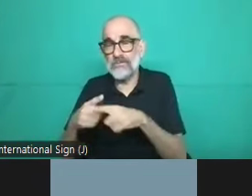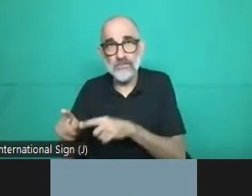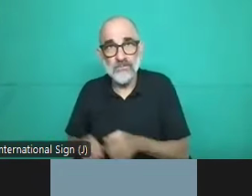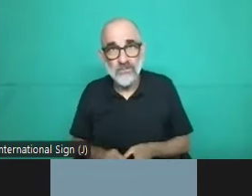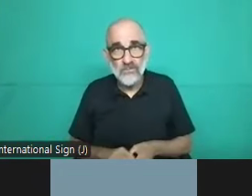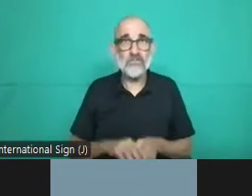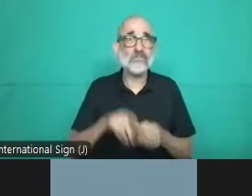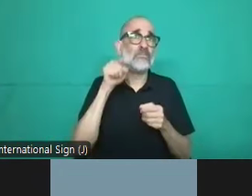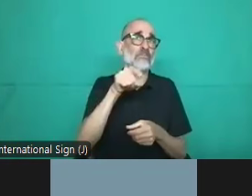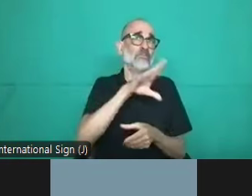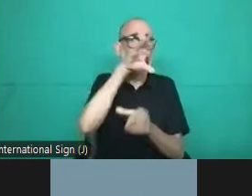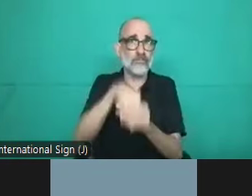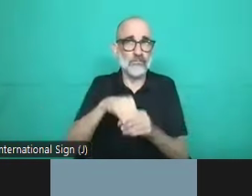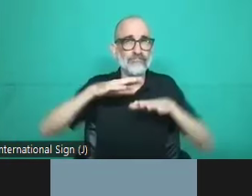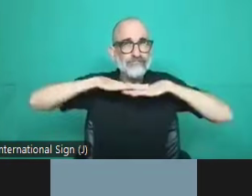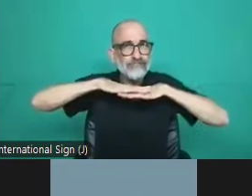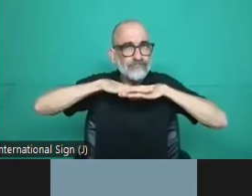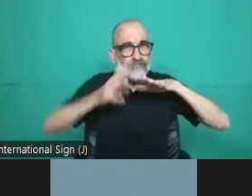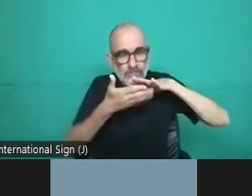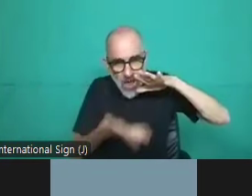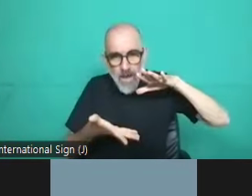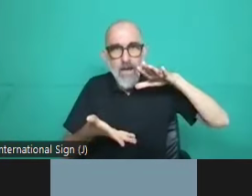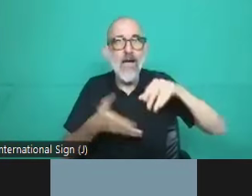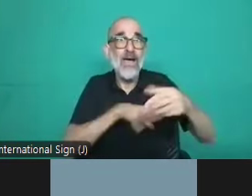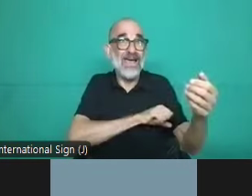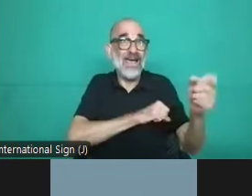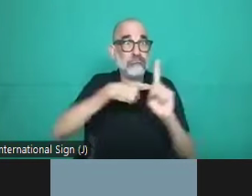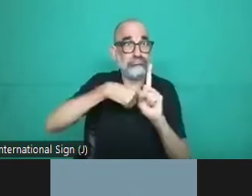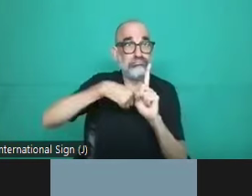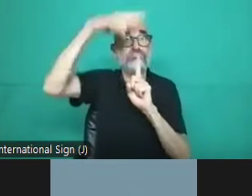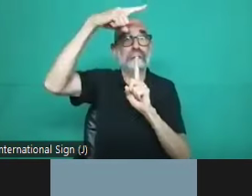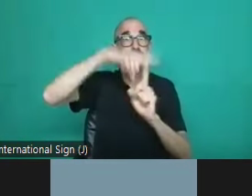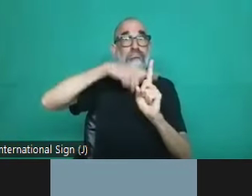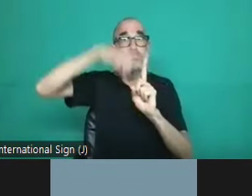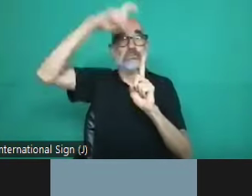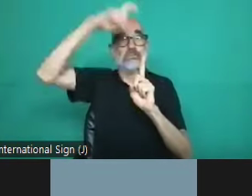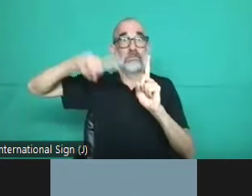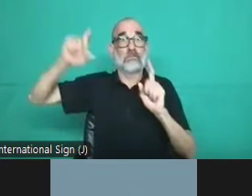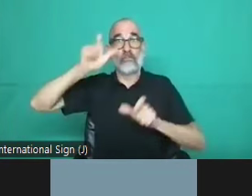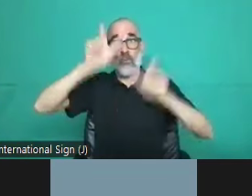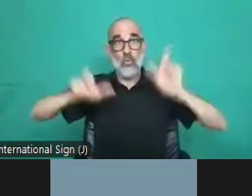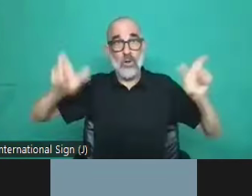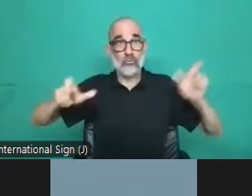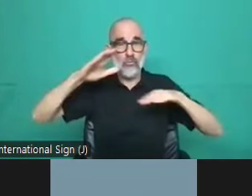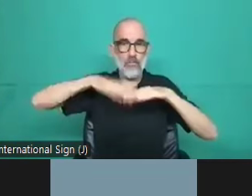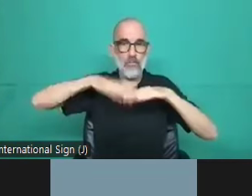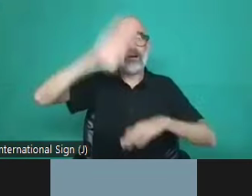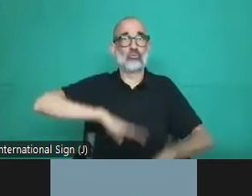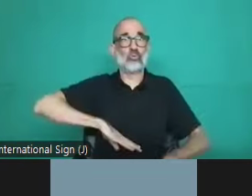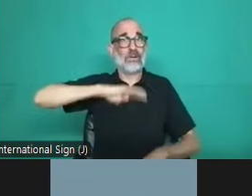Também nos consideramos uma melhora da triagem para HTA em população